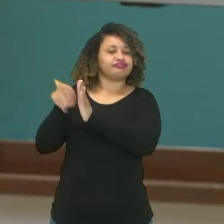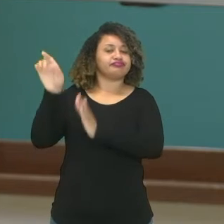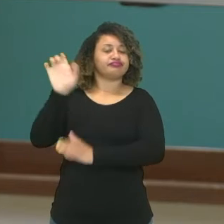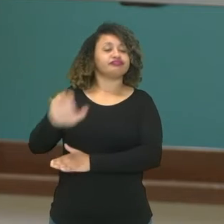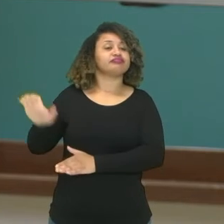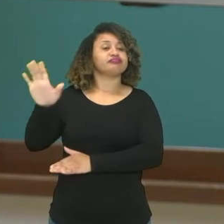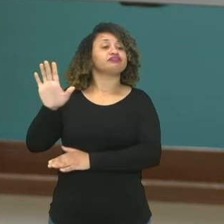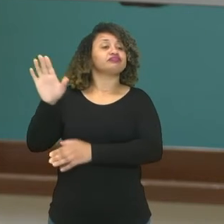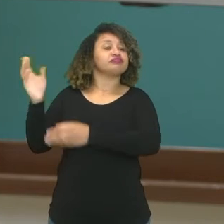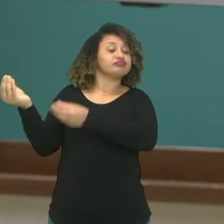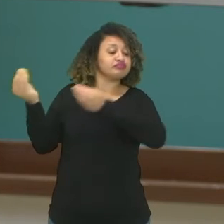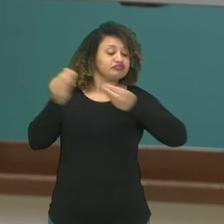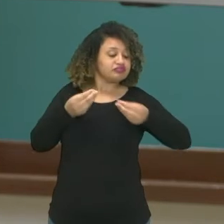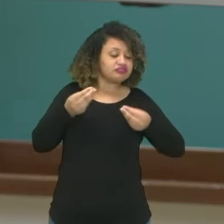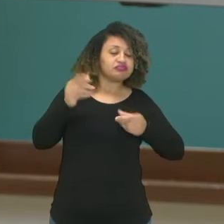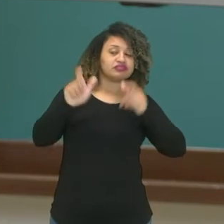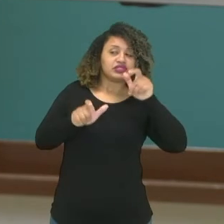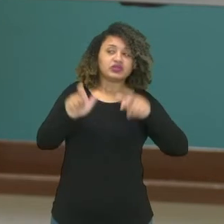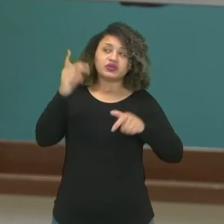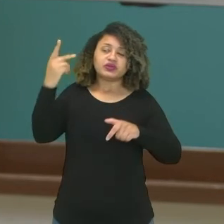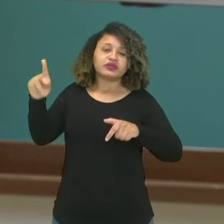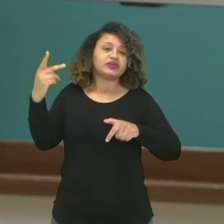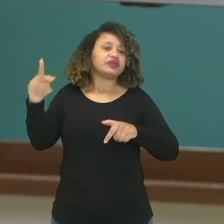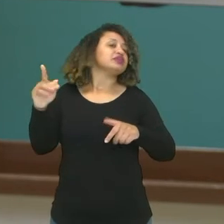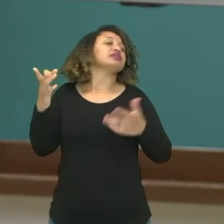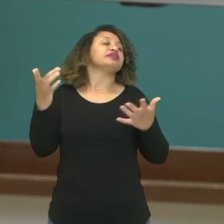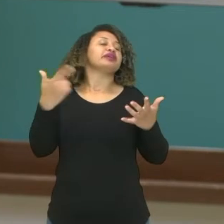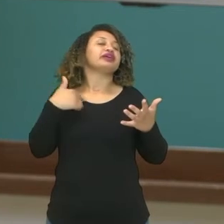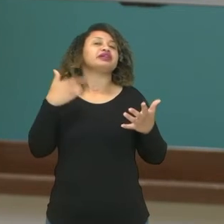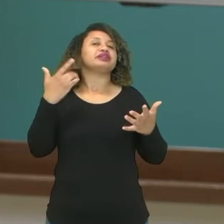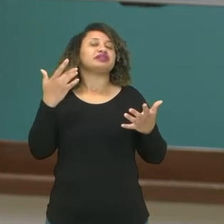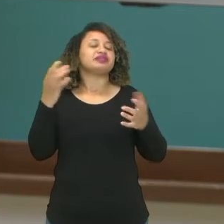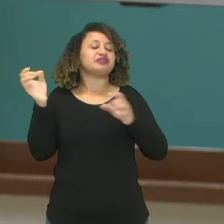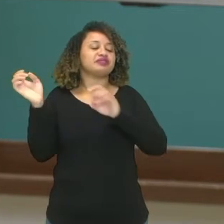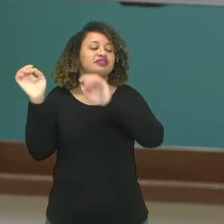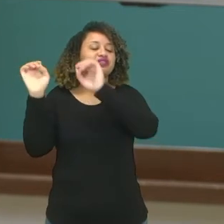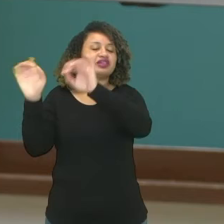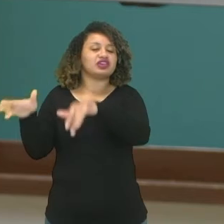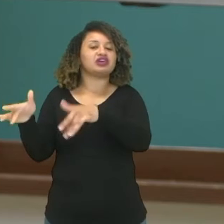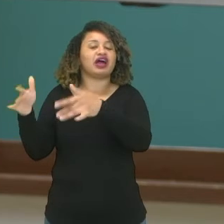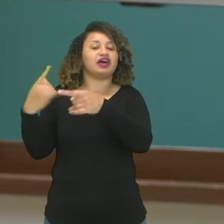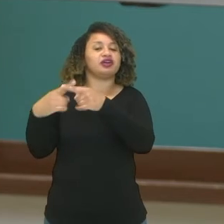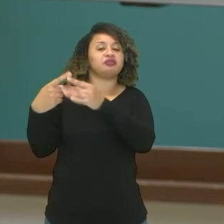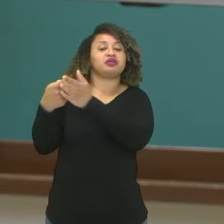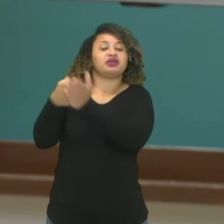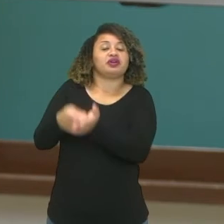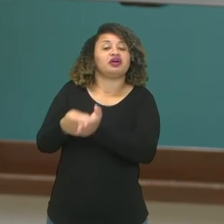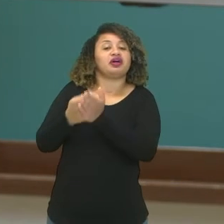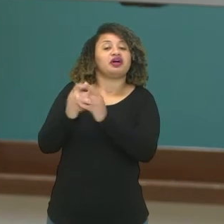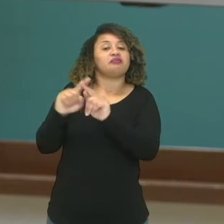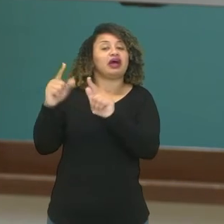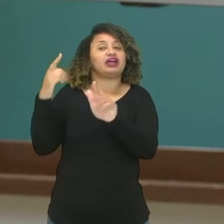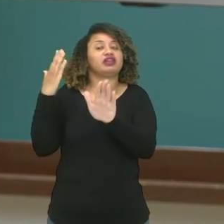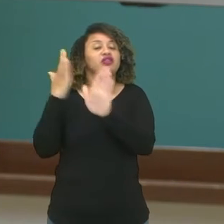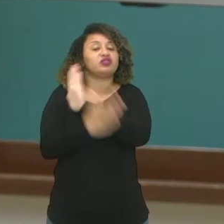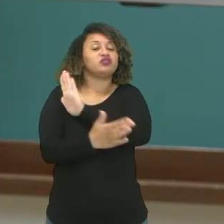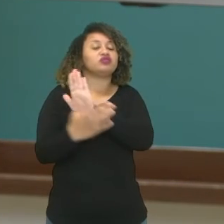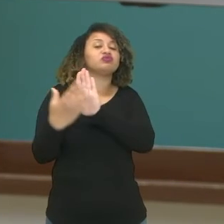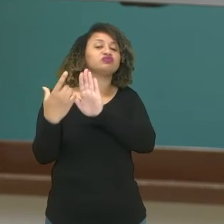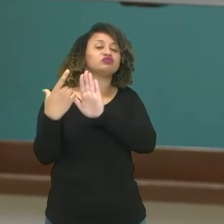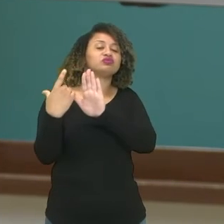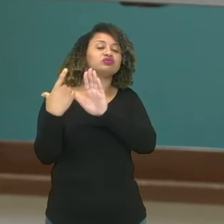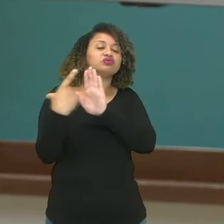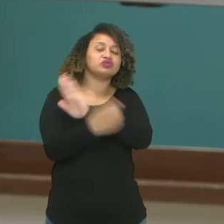nos forneceram imigrantes, né? Eles não saíram porque eles foram obrigados, eles fugindo dos problemas que